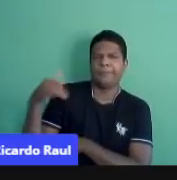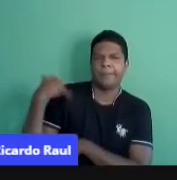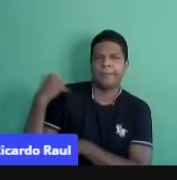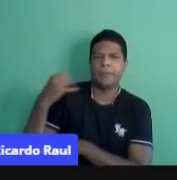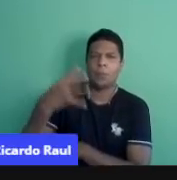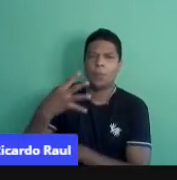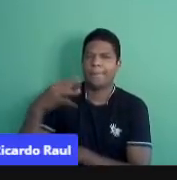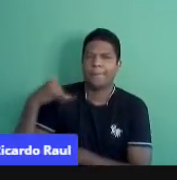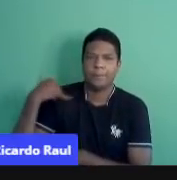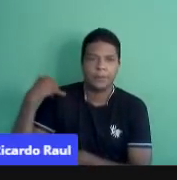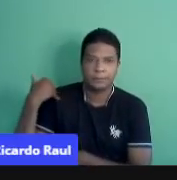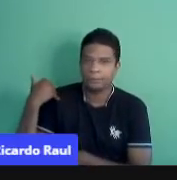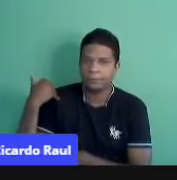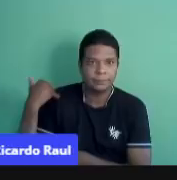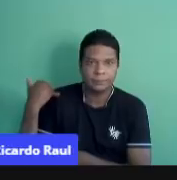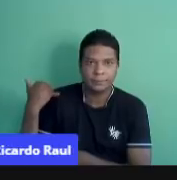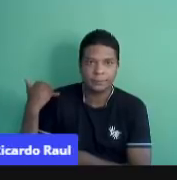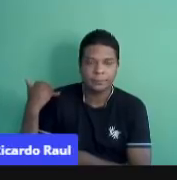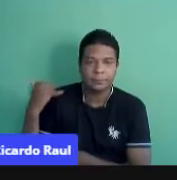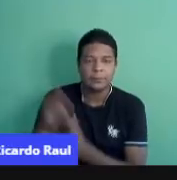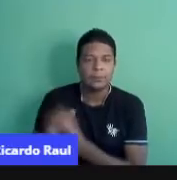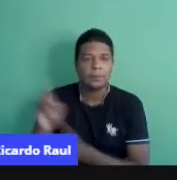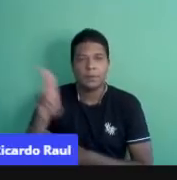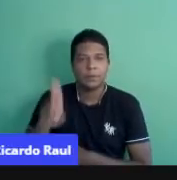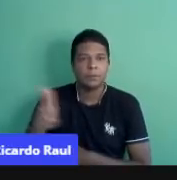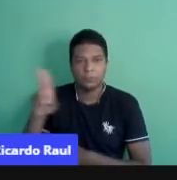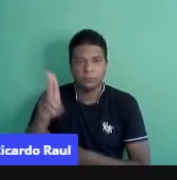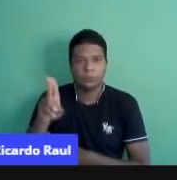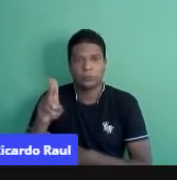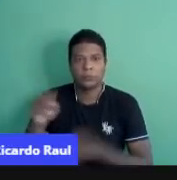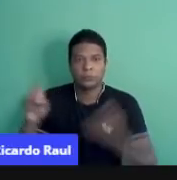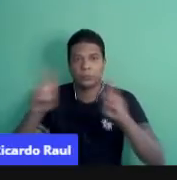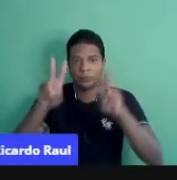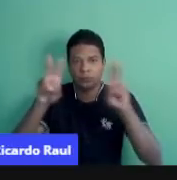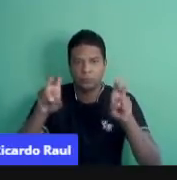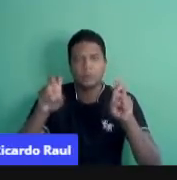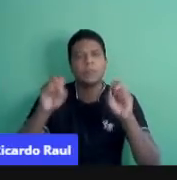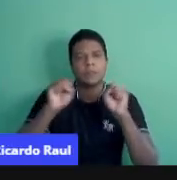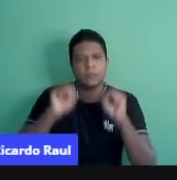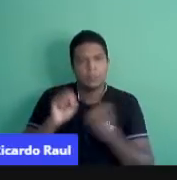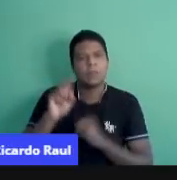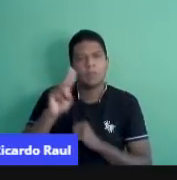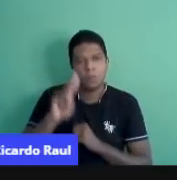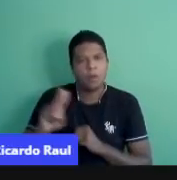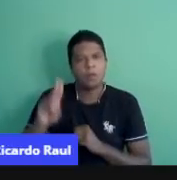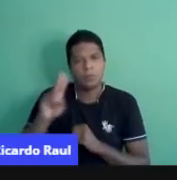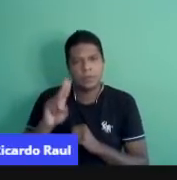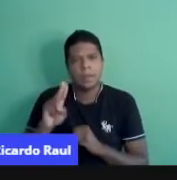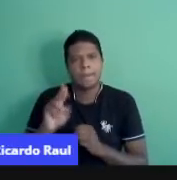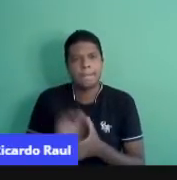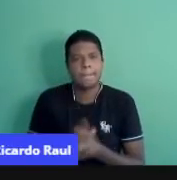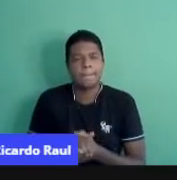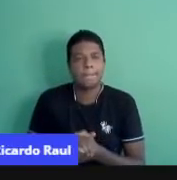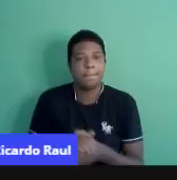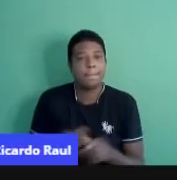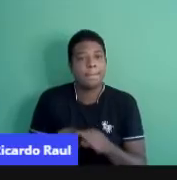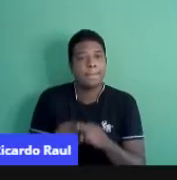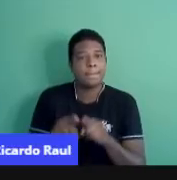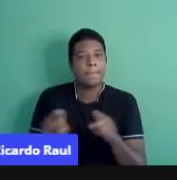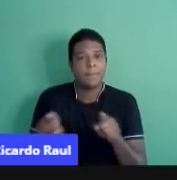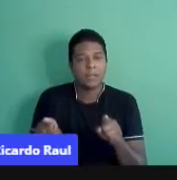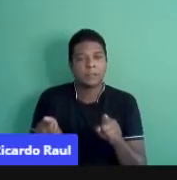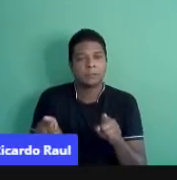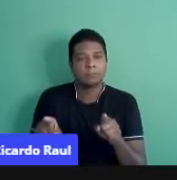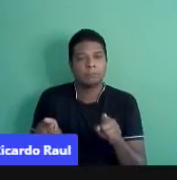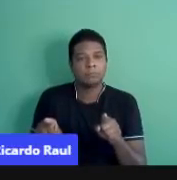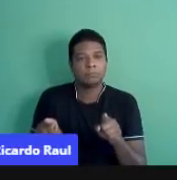anos. Nós vamos utilizar esses termos? Vamos utilizar esses termos. Porém, isso tem que ser de